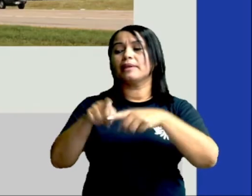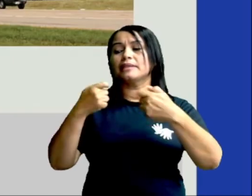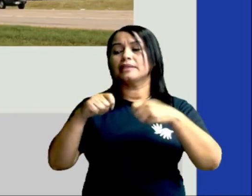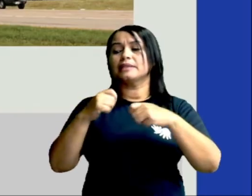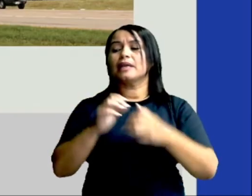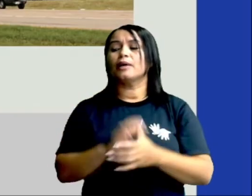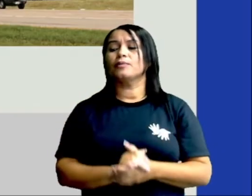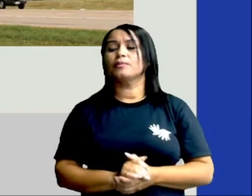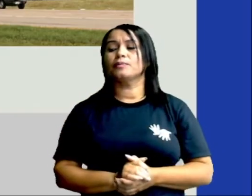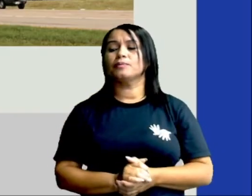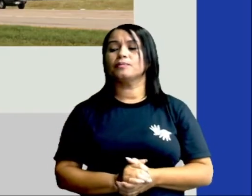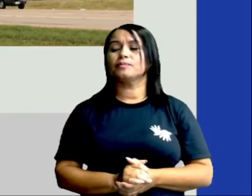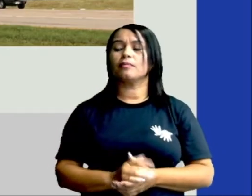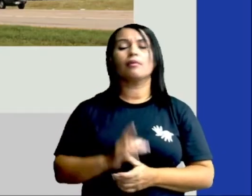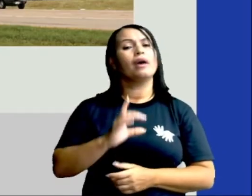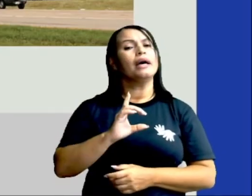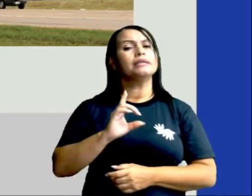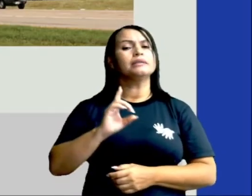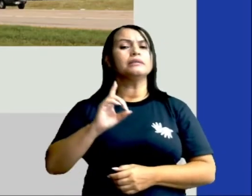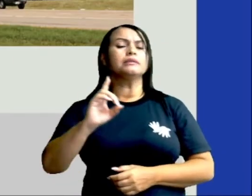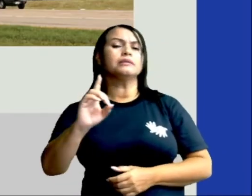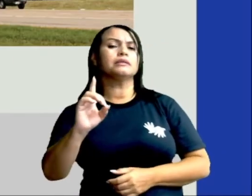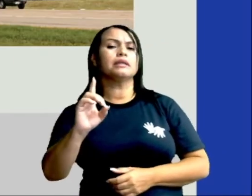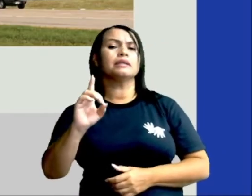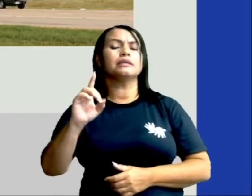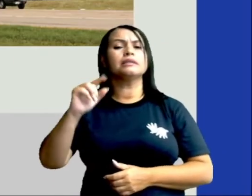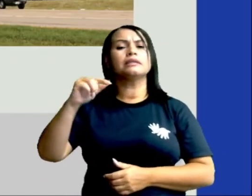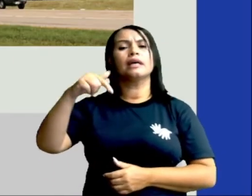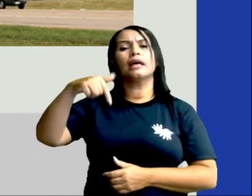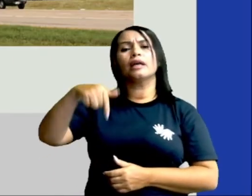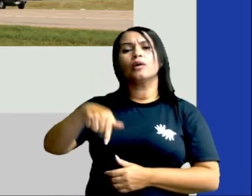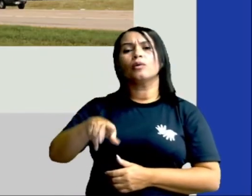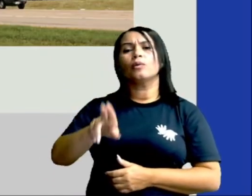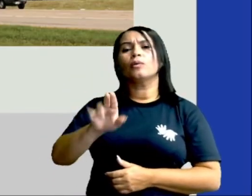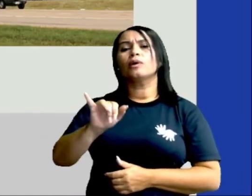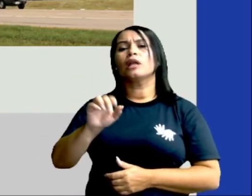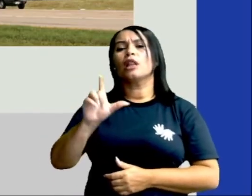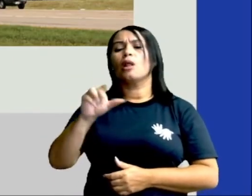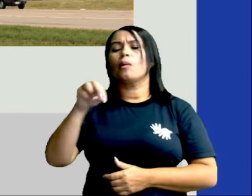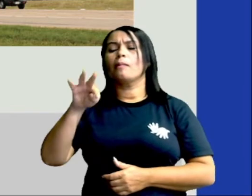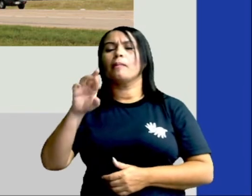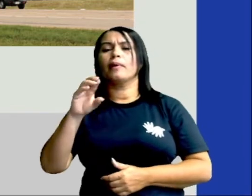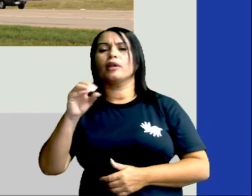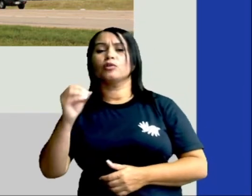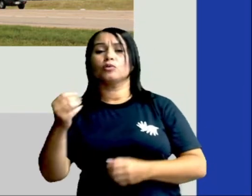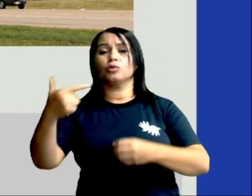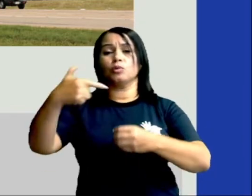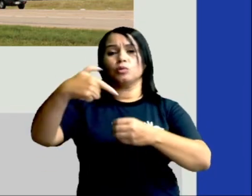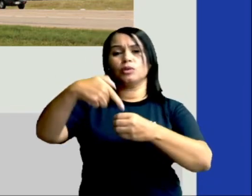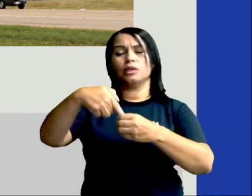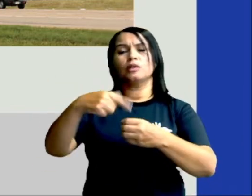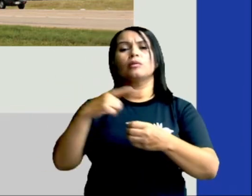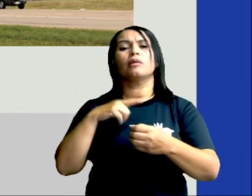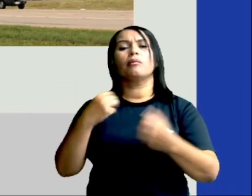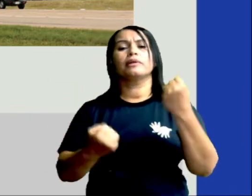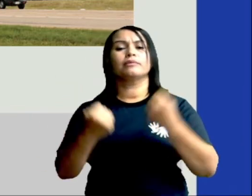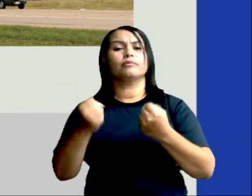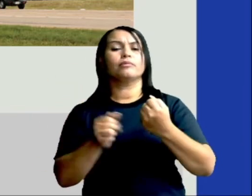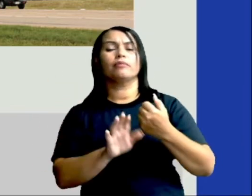certo? Ó, distância em quilômetros e os litros de combustível necessário para percorrermos,